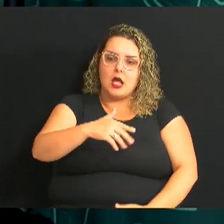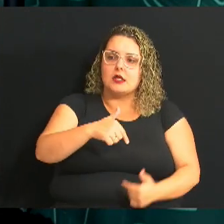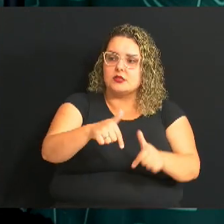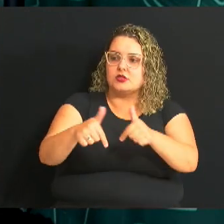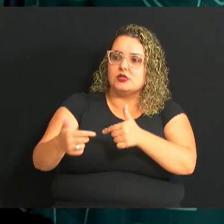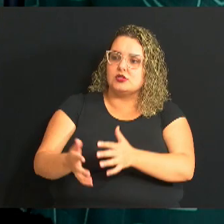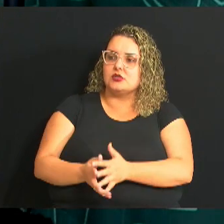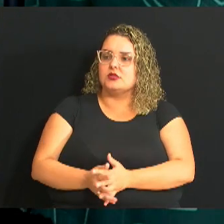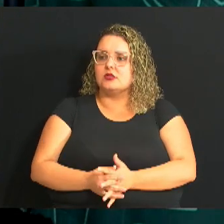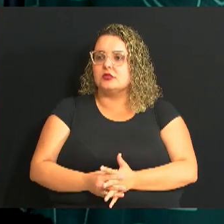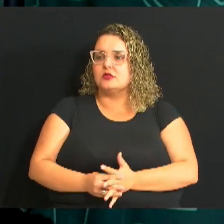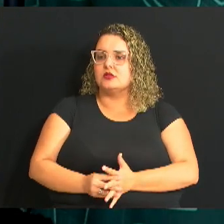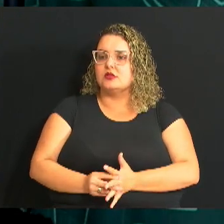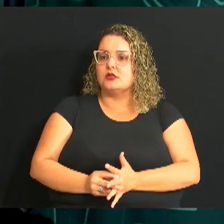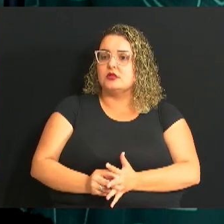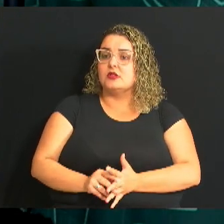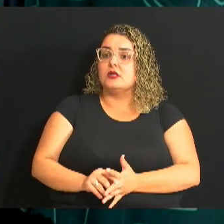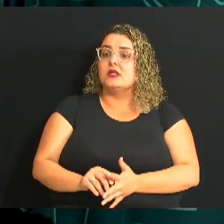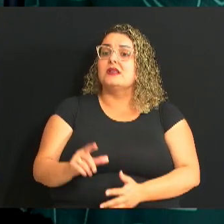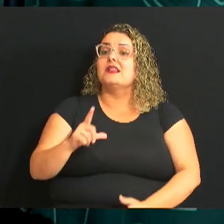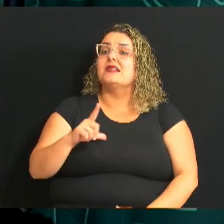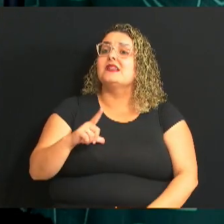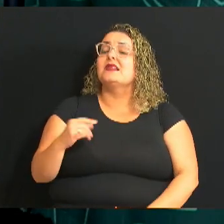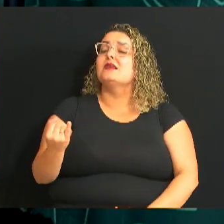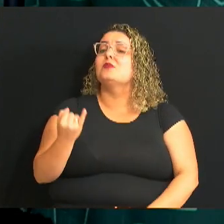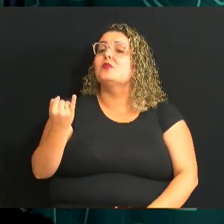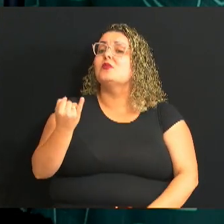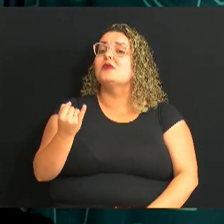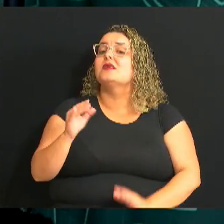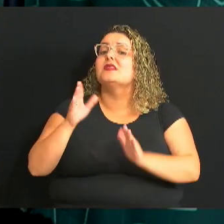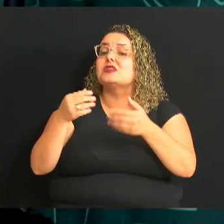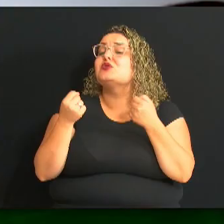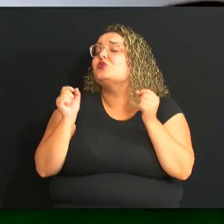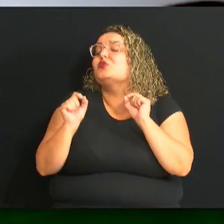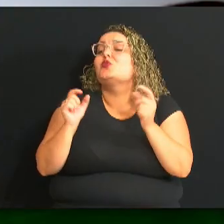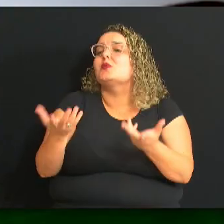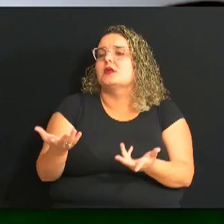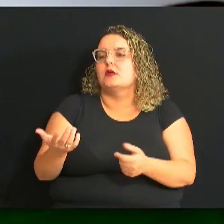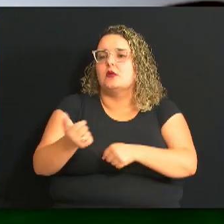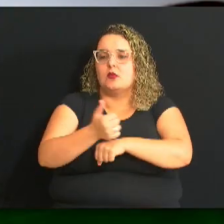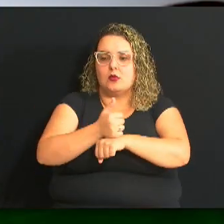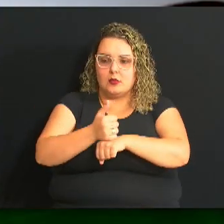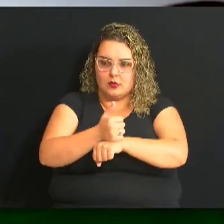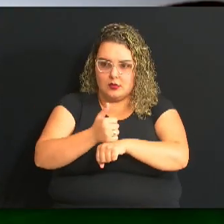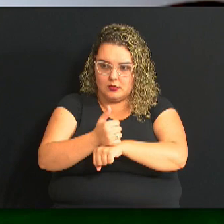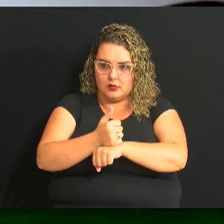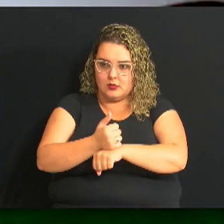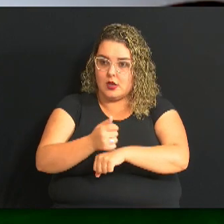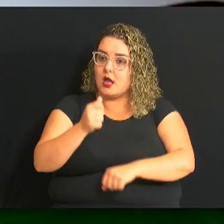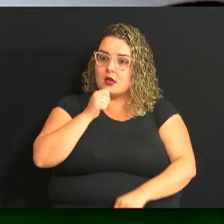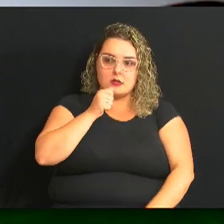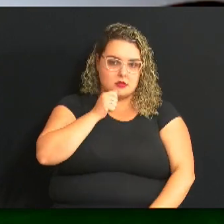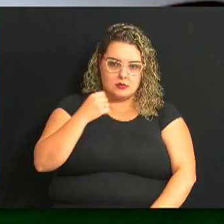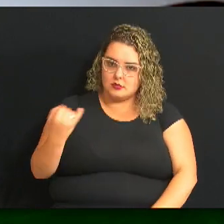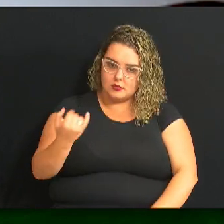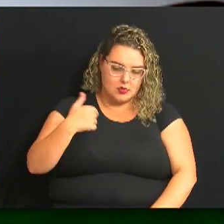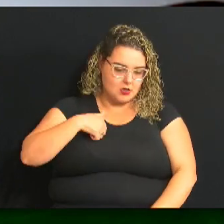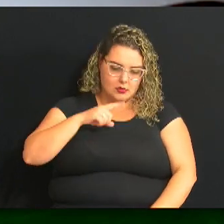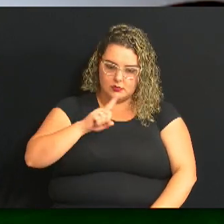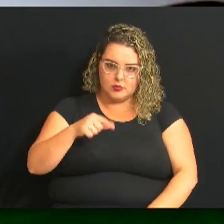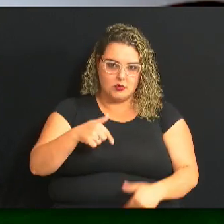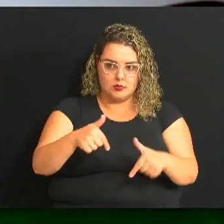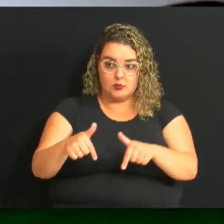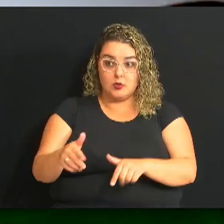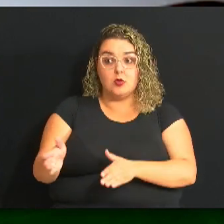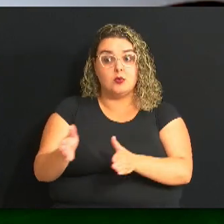trabalho? Isso tem sido importante em que sentido, principalmente? Profissional ainda não foi importante, porque eu ainda não estou trabalhando, mas eu acho que na hora